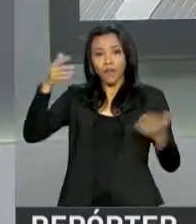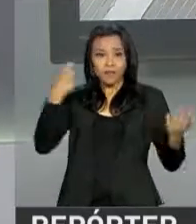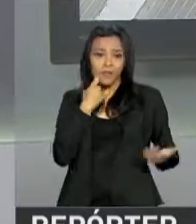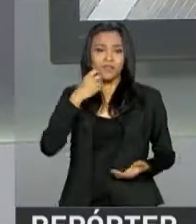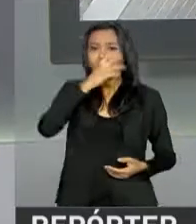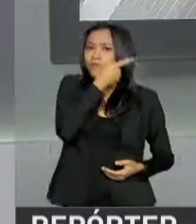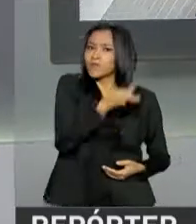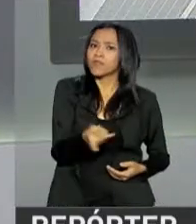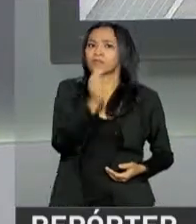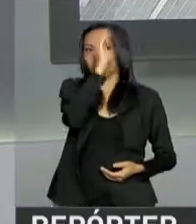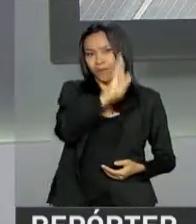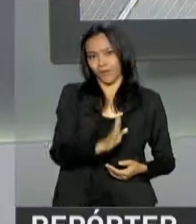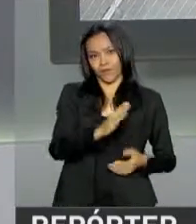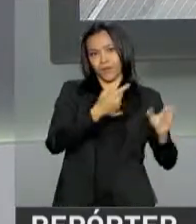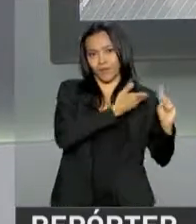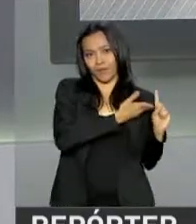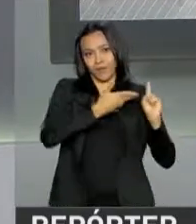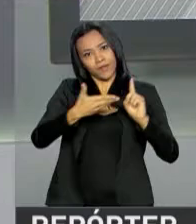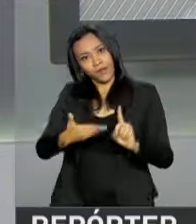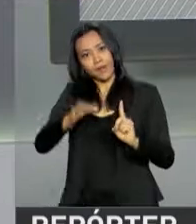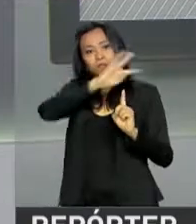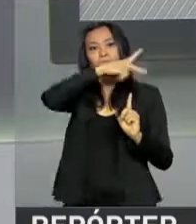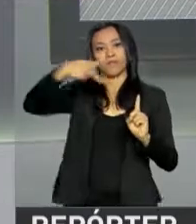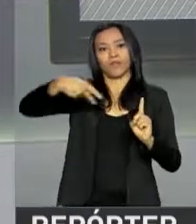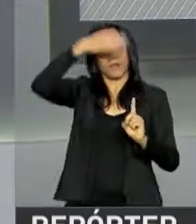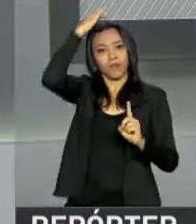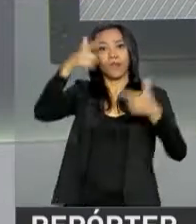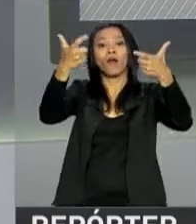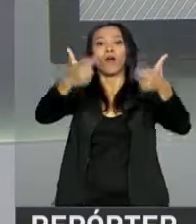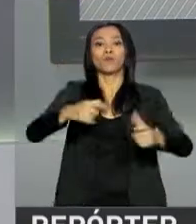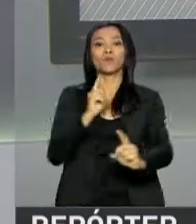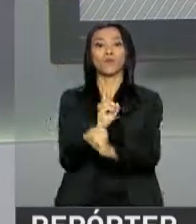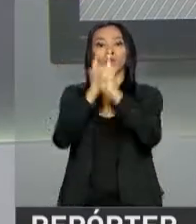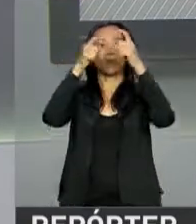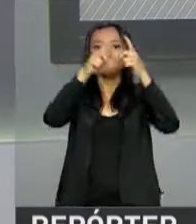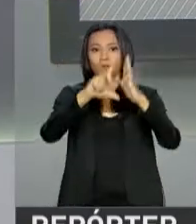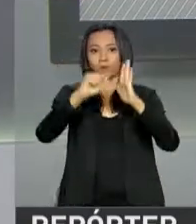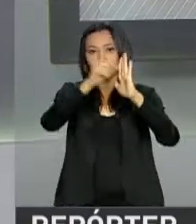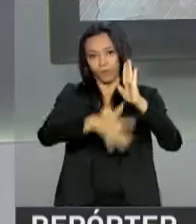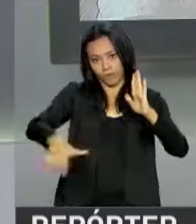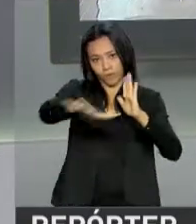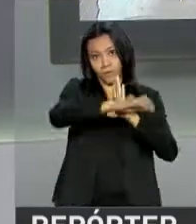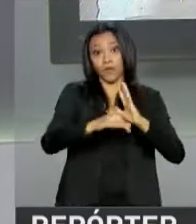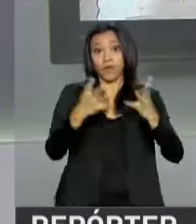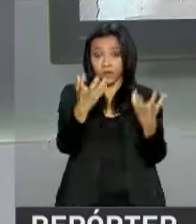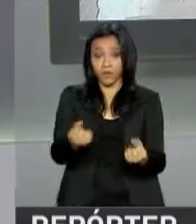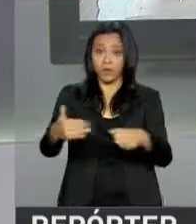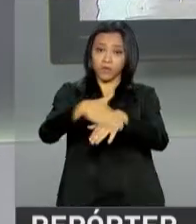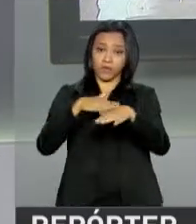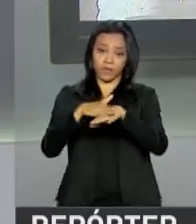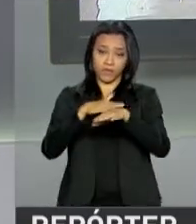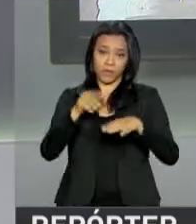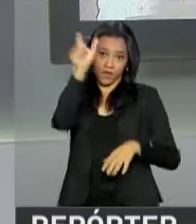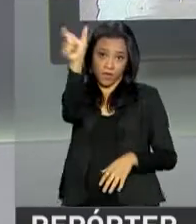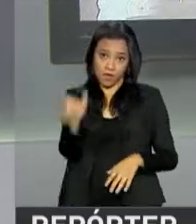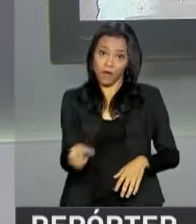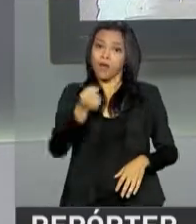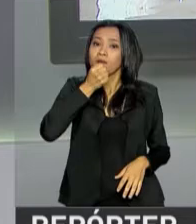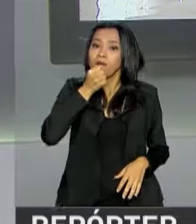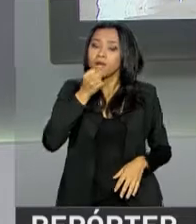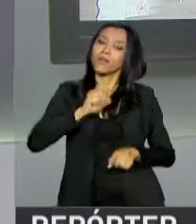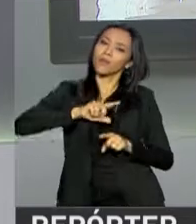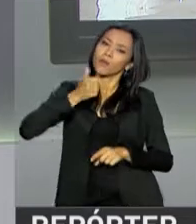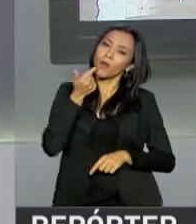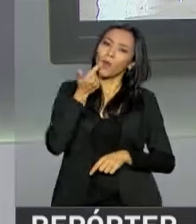será recebido pelo presidente Michel Temer no Palácio do Planalto. E nós vamos conversar ao vivo com a repórter Luana Karen, que